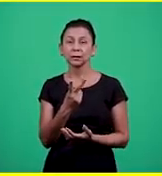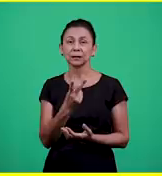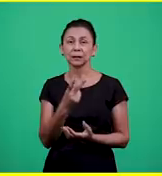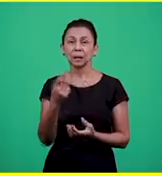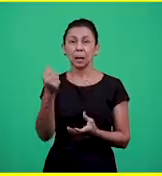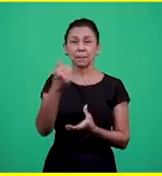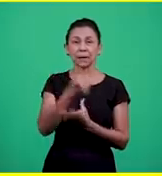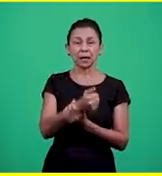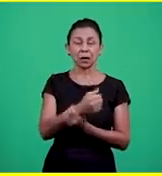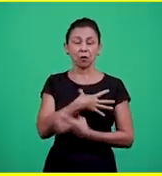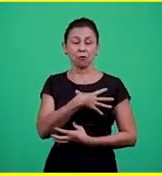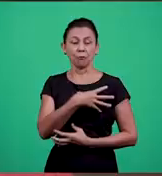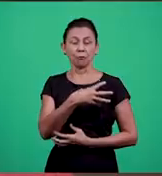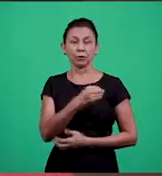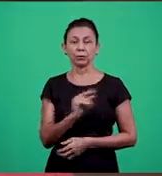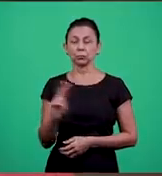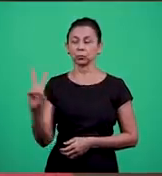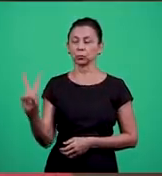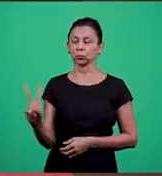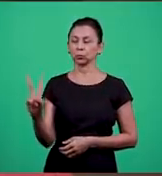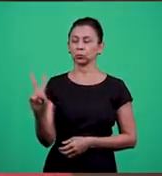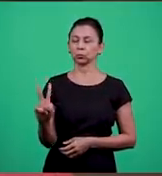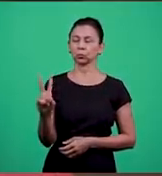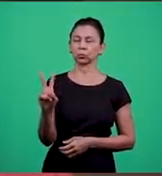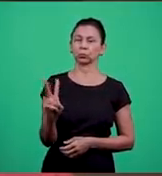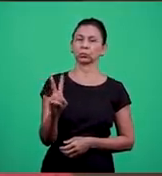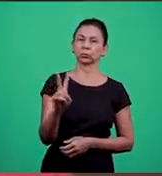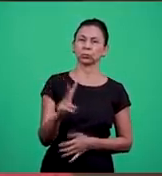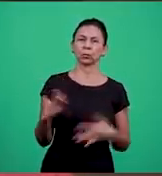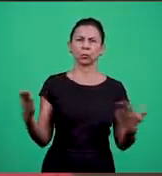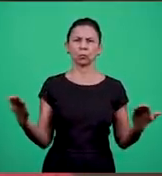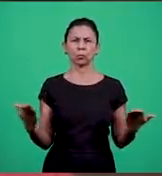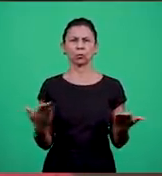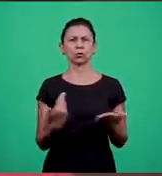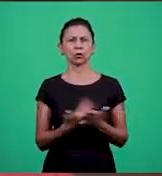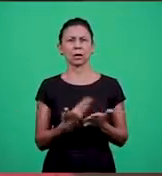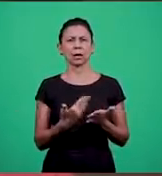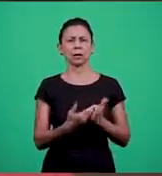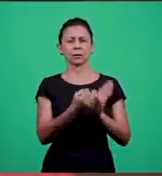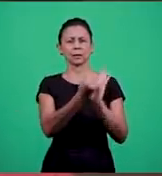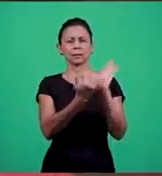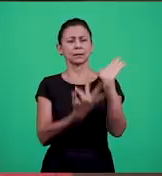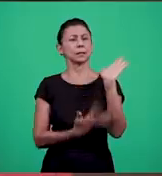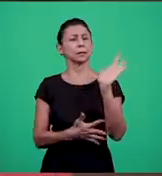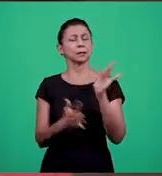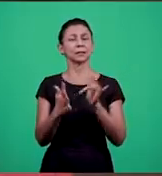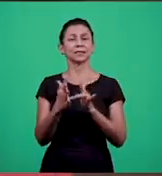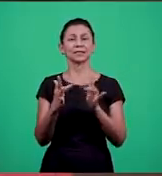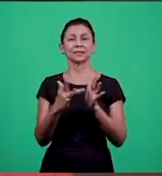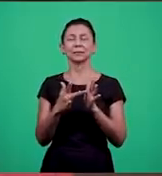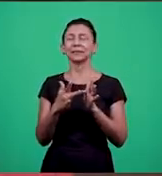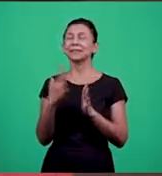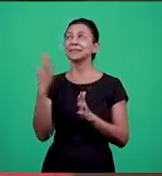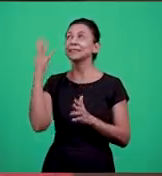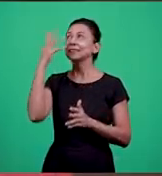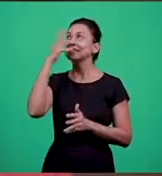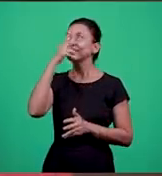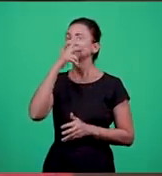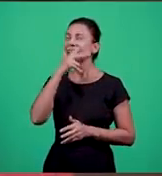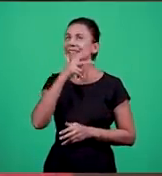juntos. A nossa aula hoje é sobre o sangue de Jesus e nós vamos aprender uma